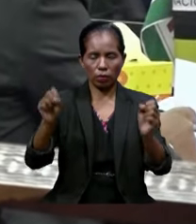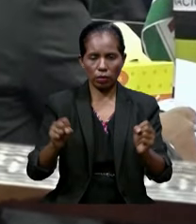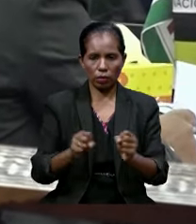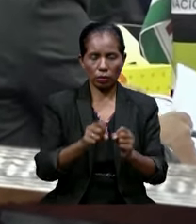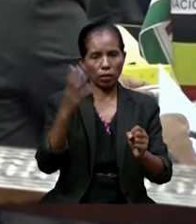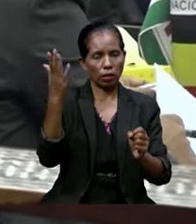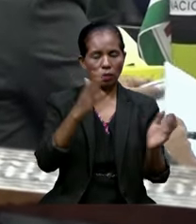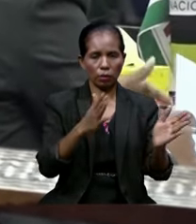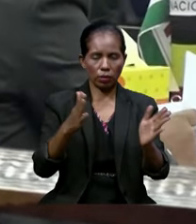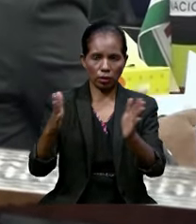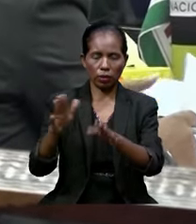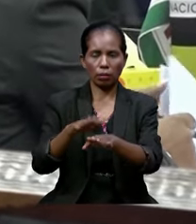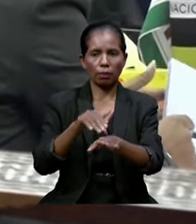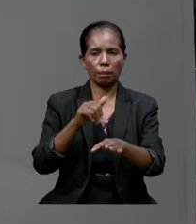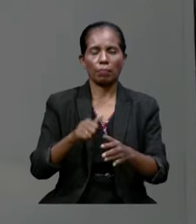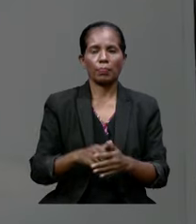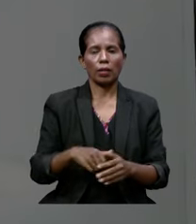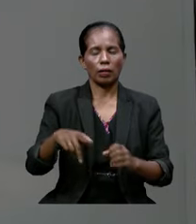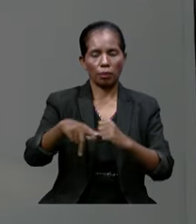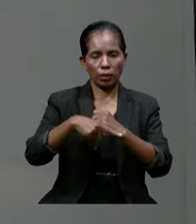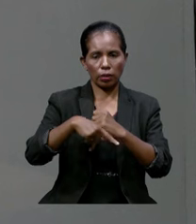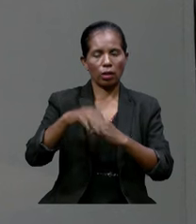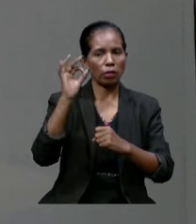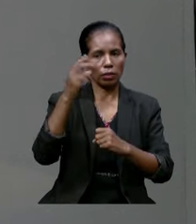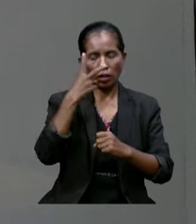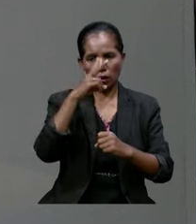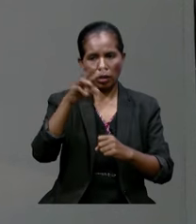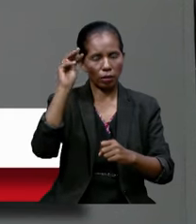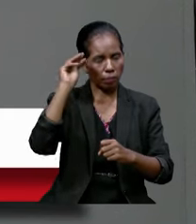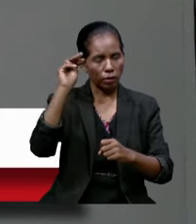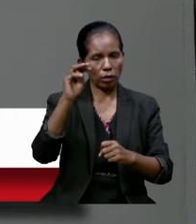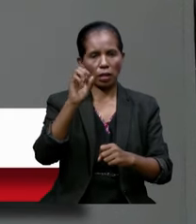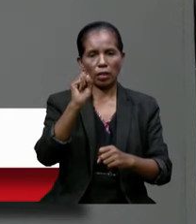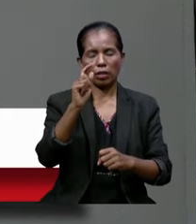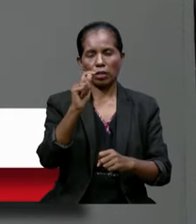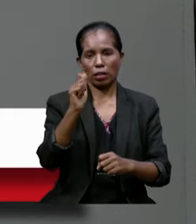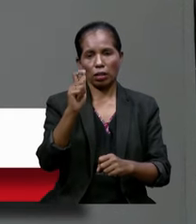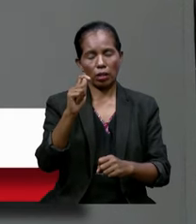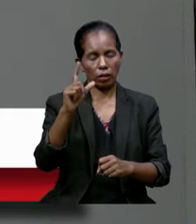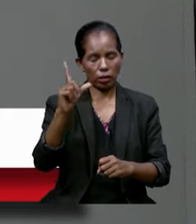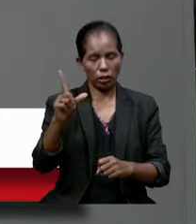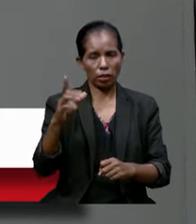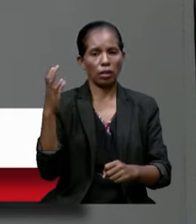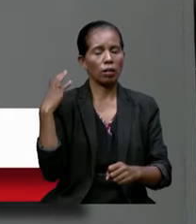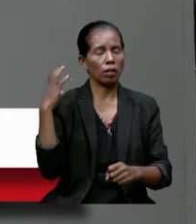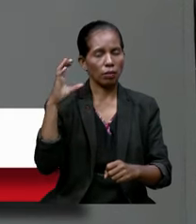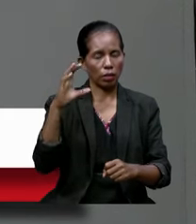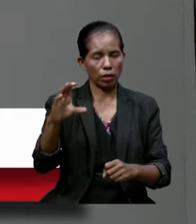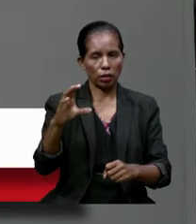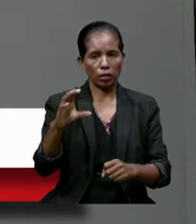processo de recrutamento. Bancada Fretelin harekata, Ministério da Administração Estatal, minha competência própria